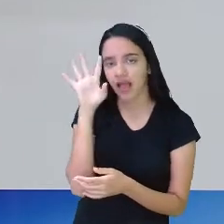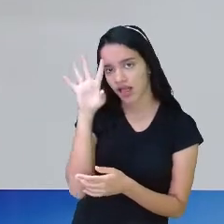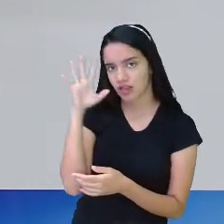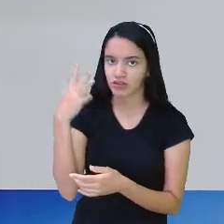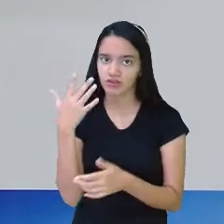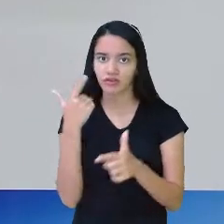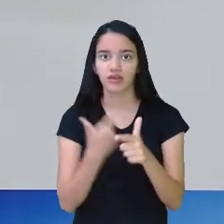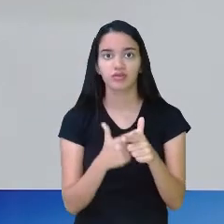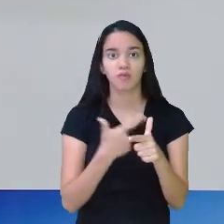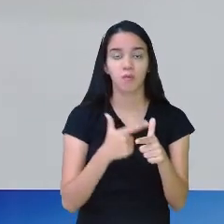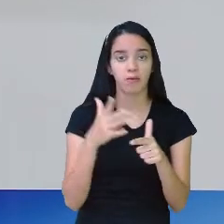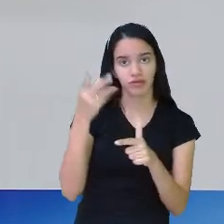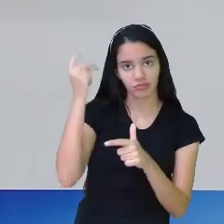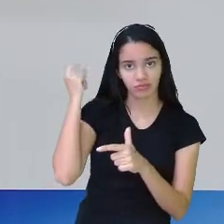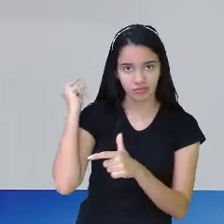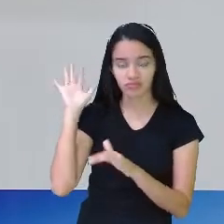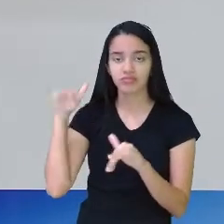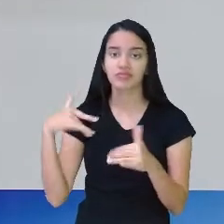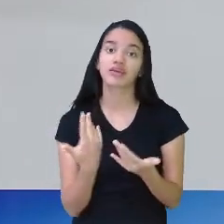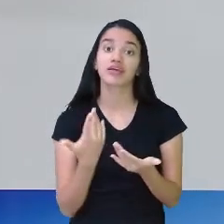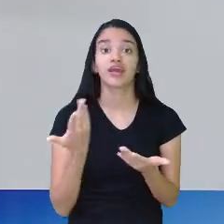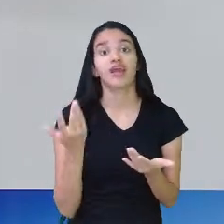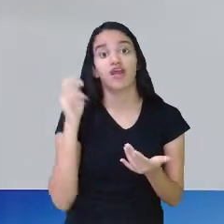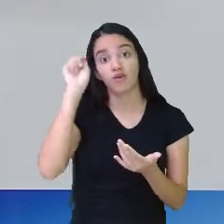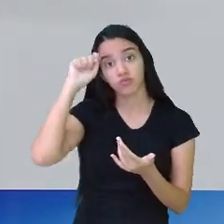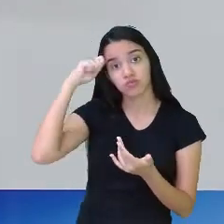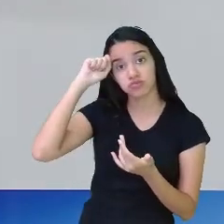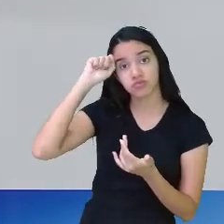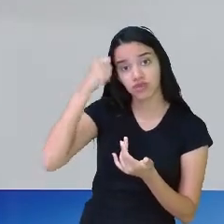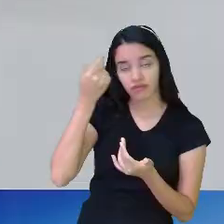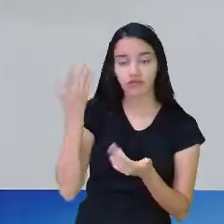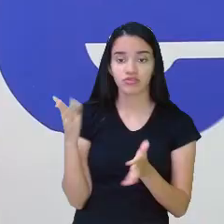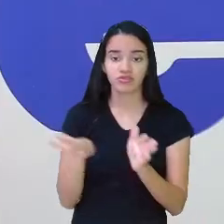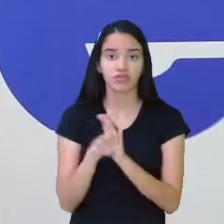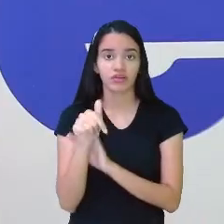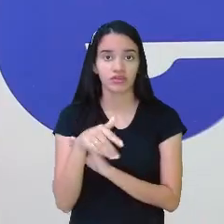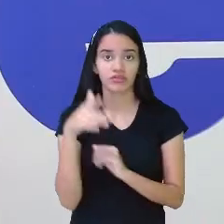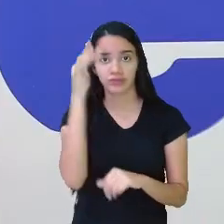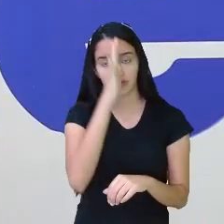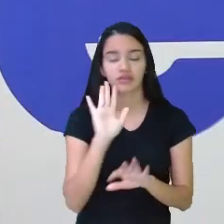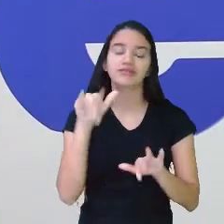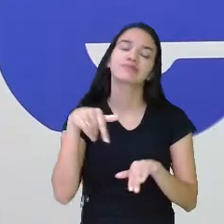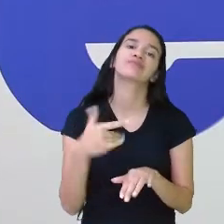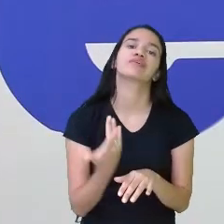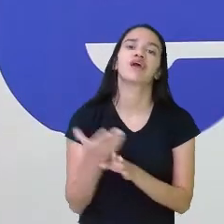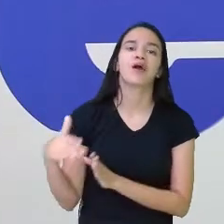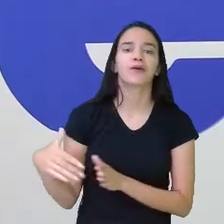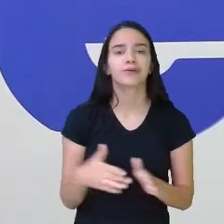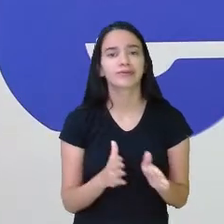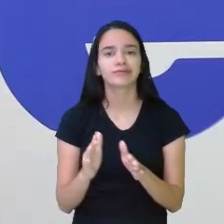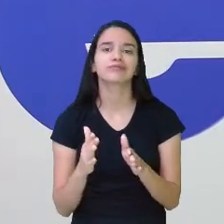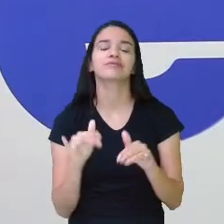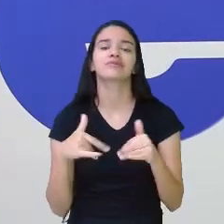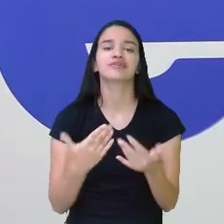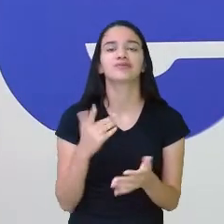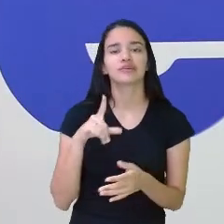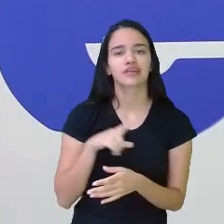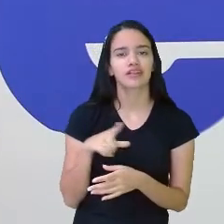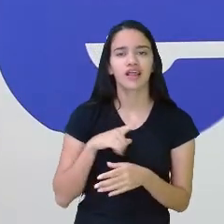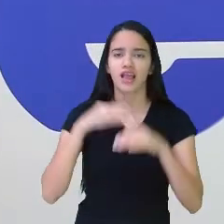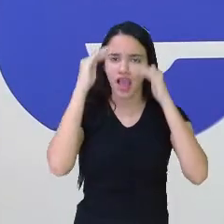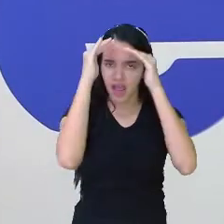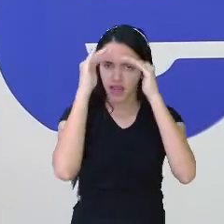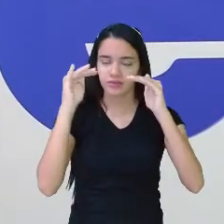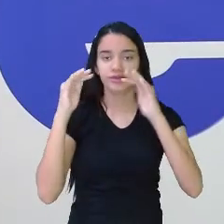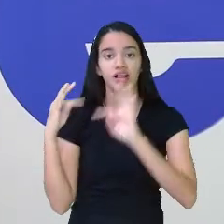com os povos indígenas quanto os africanos que vieram para cá, para o Brasil, né? Isso mesmo, é um caminho que a gente tem que trilhar a cada dia, respeitando